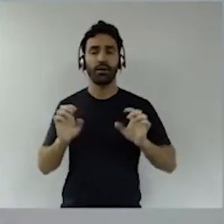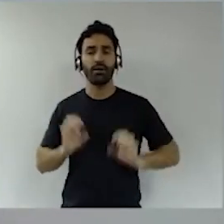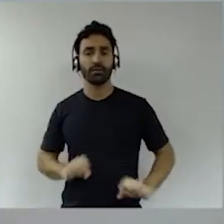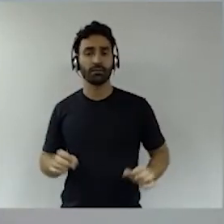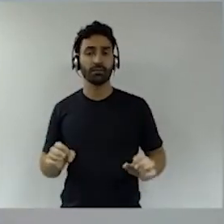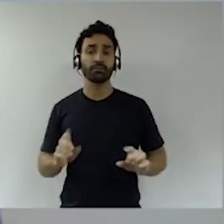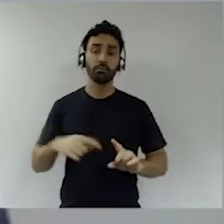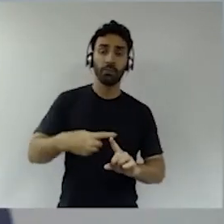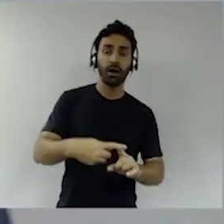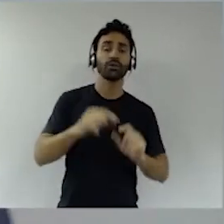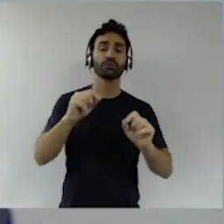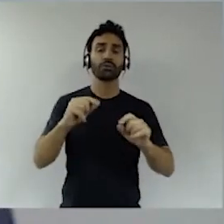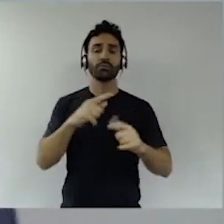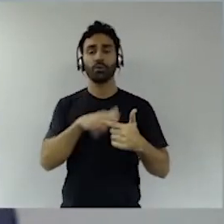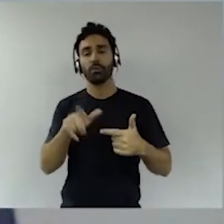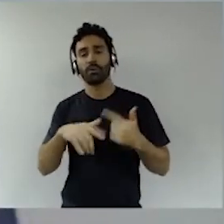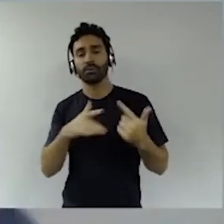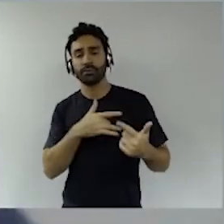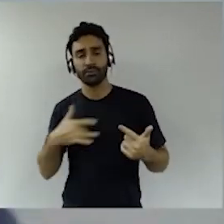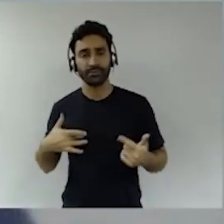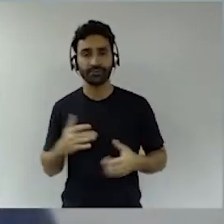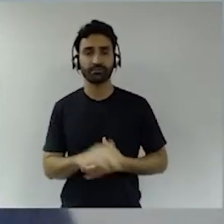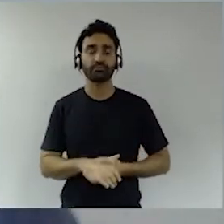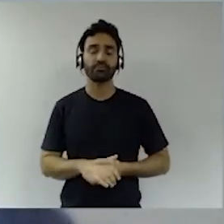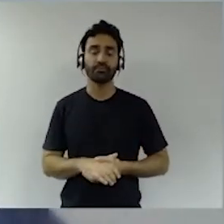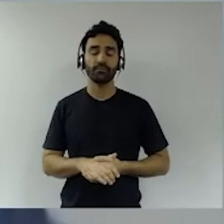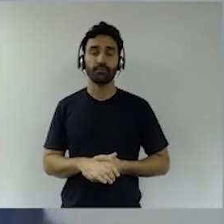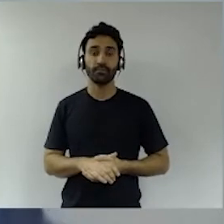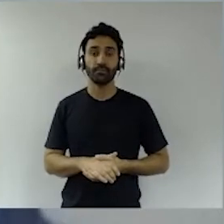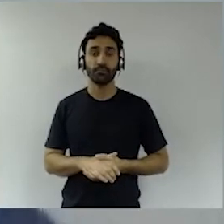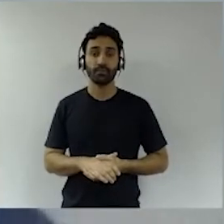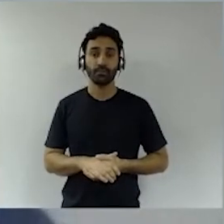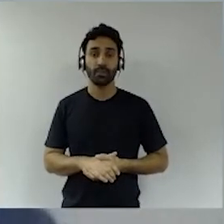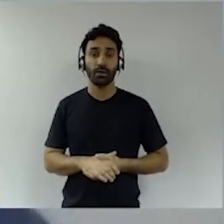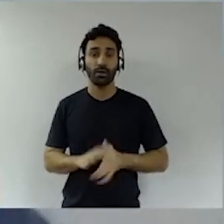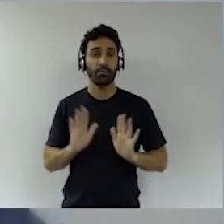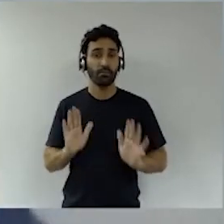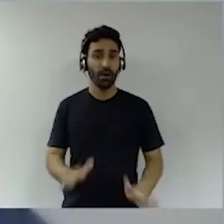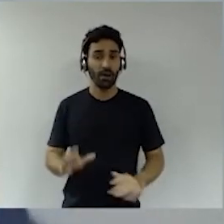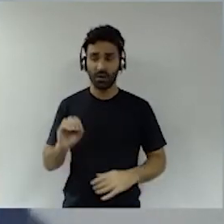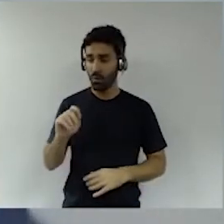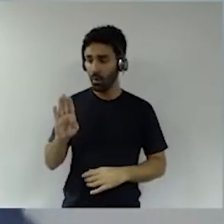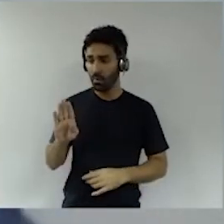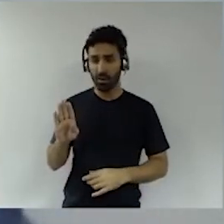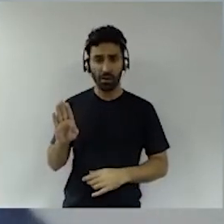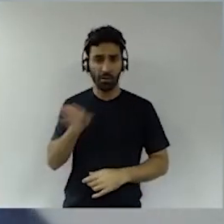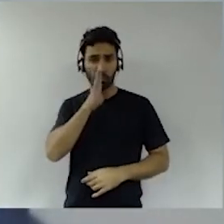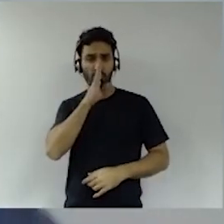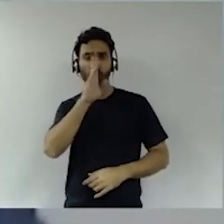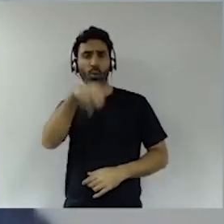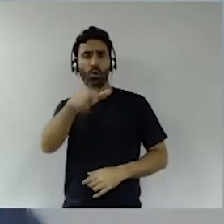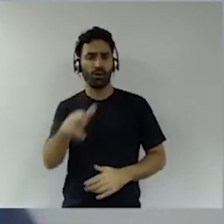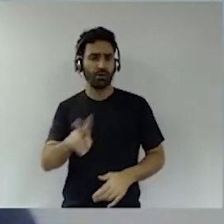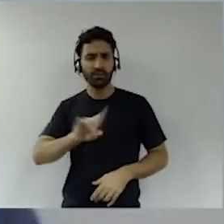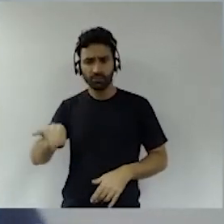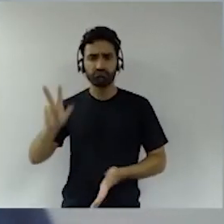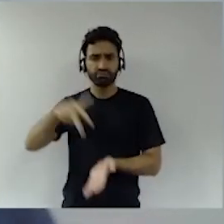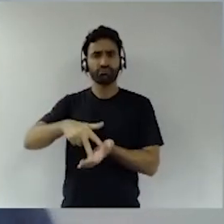vem também essa crise sanitária. Mas a ordem não sucumbiu um minuto, como bem colocou Inácio, e nem vai